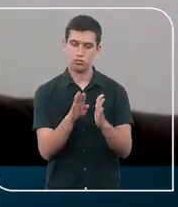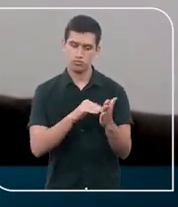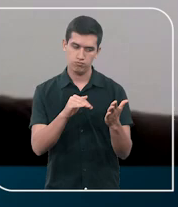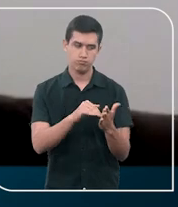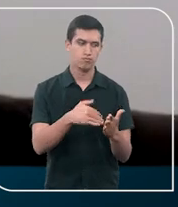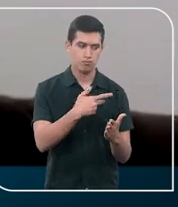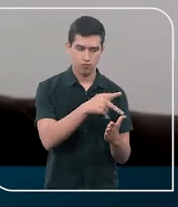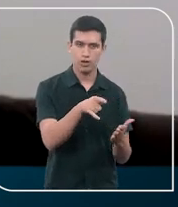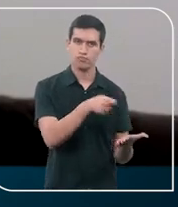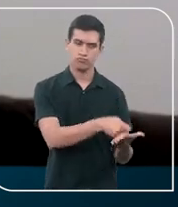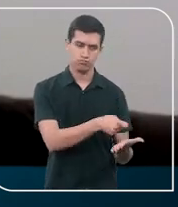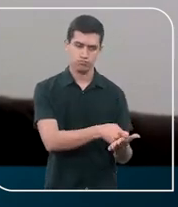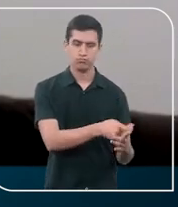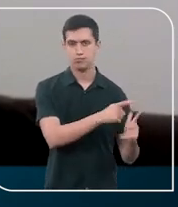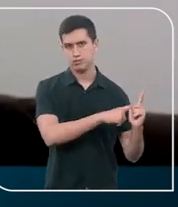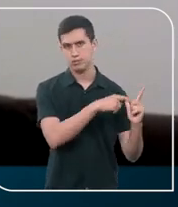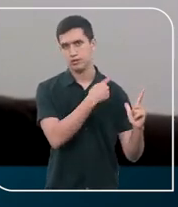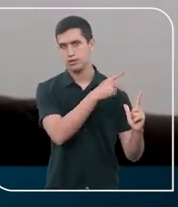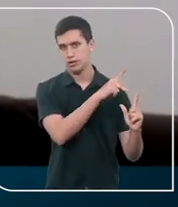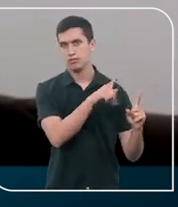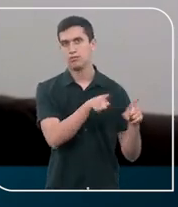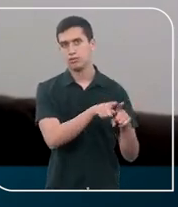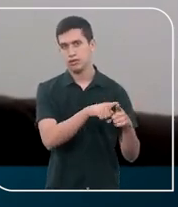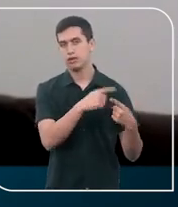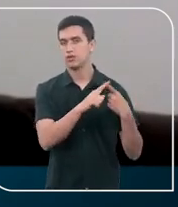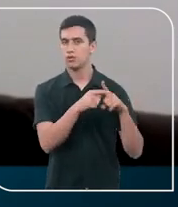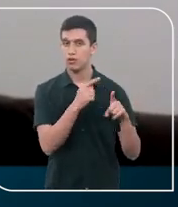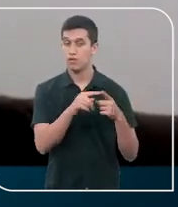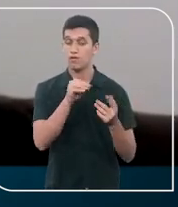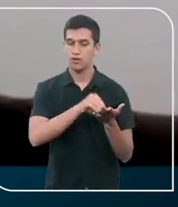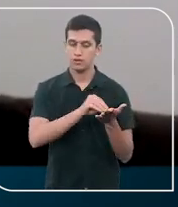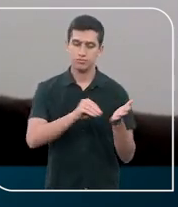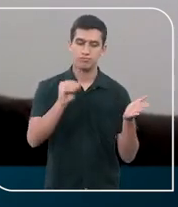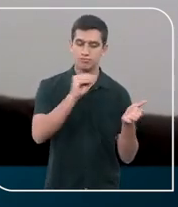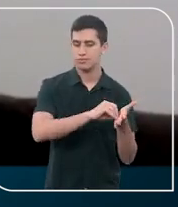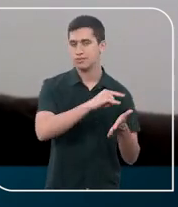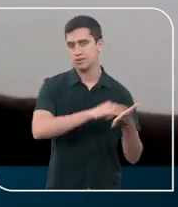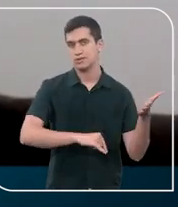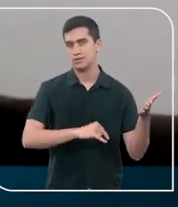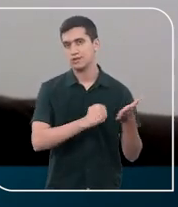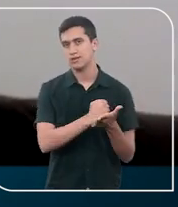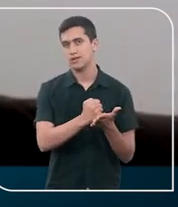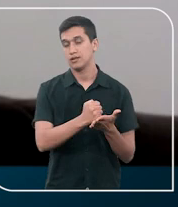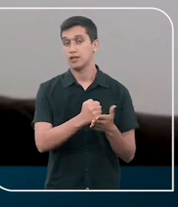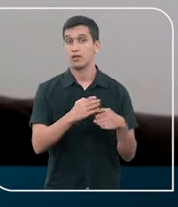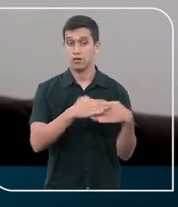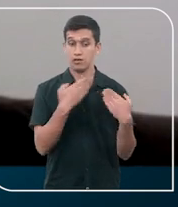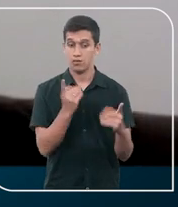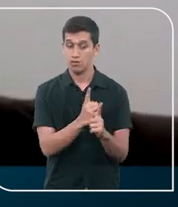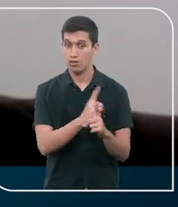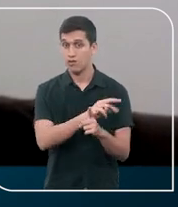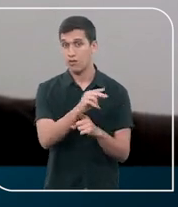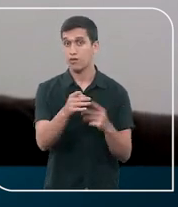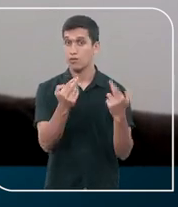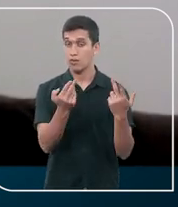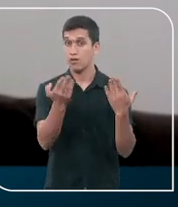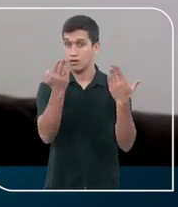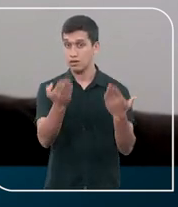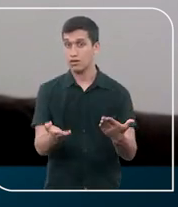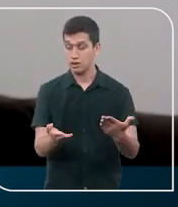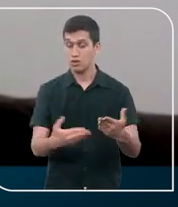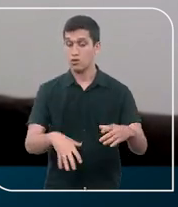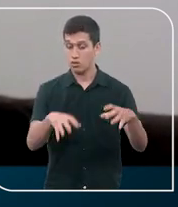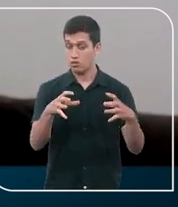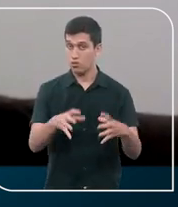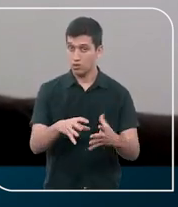essa discussão, por falta do registro do contrato, que abrange situações como essa, por exemplo, da unidade ser levada à